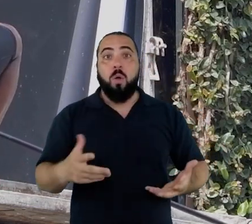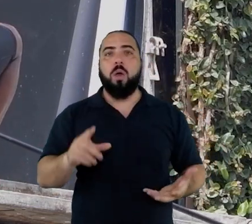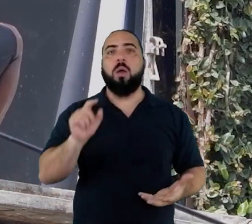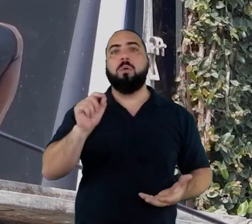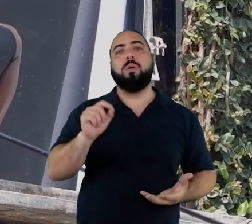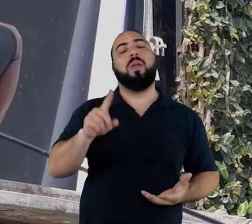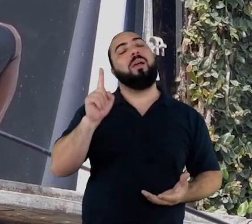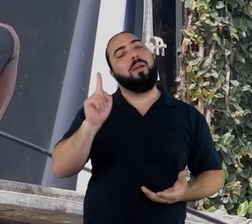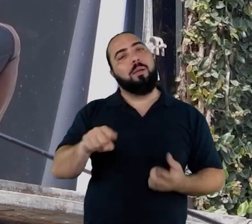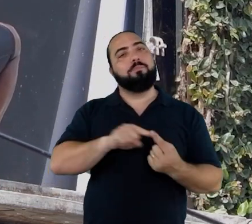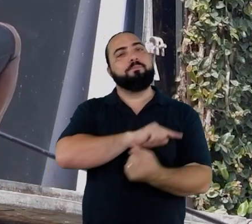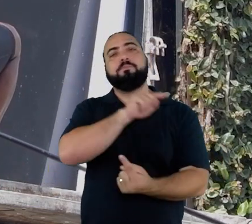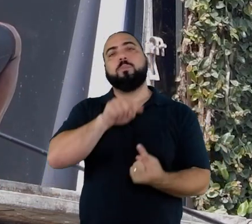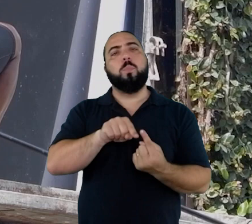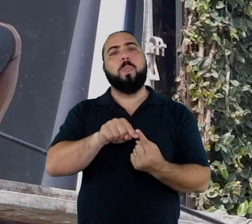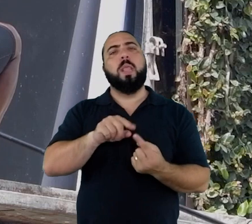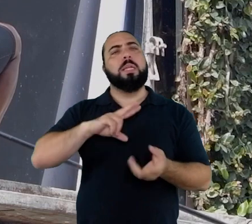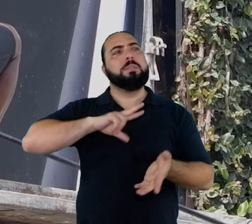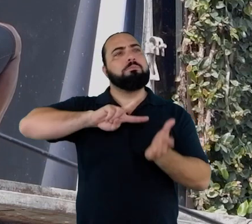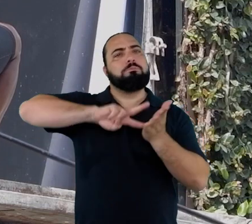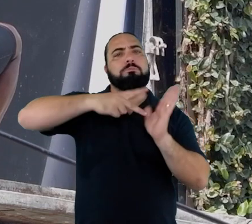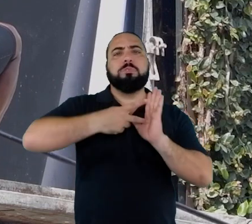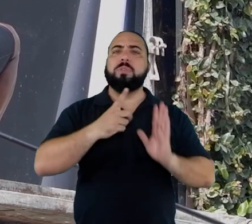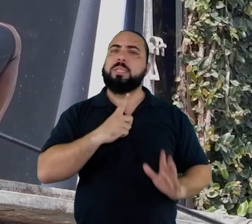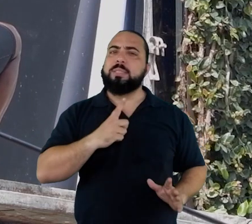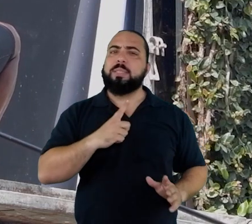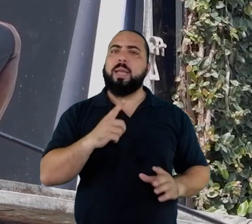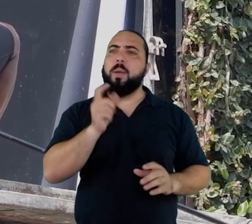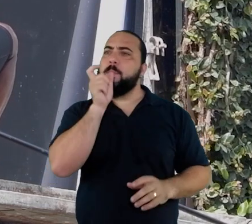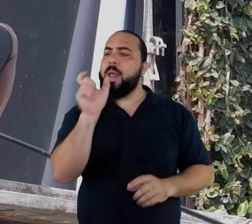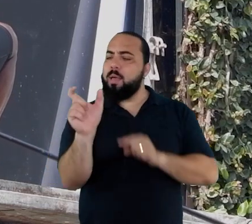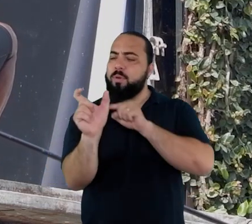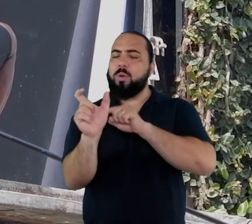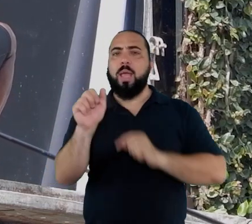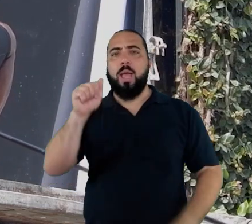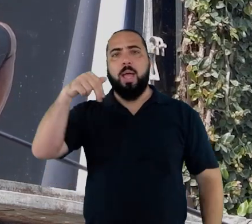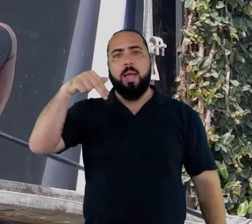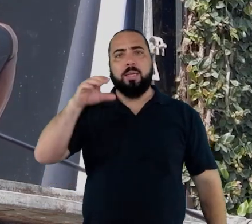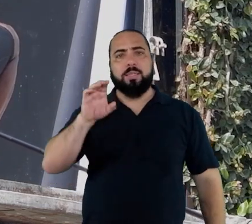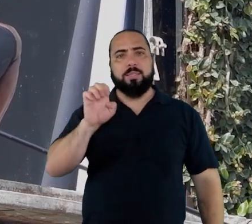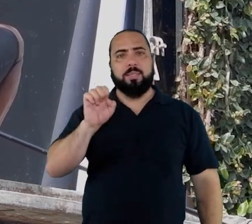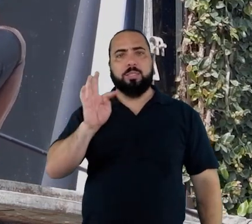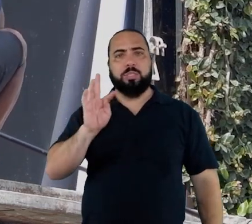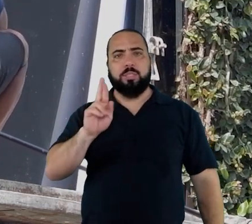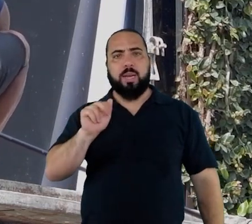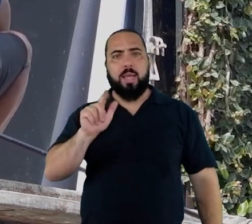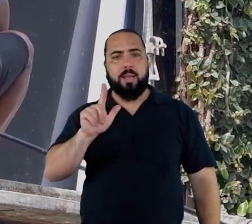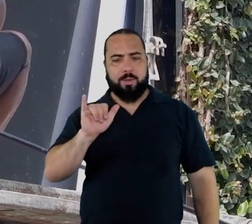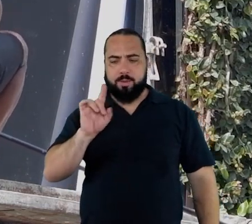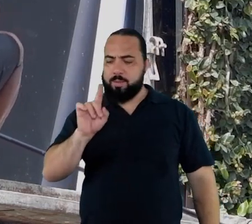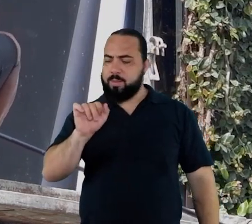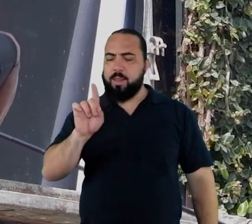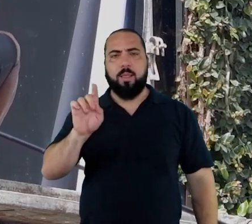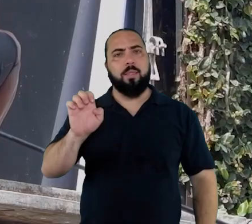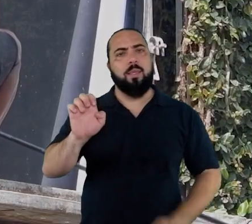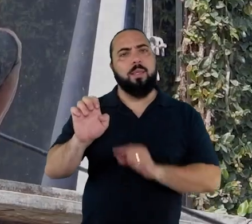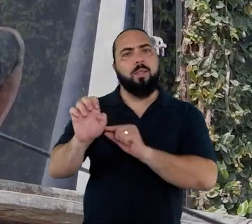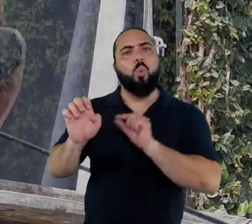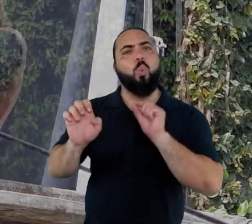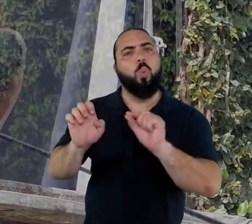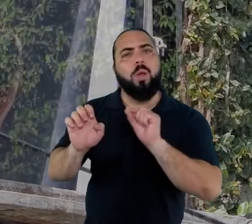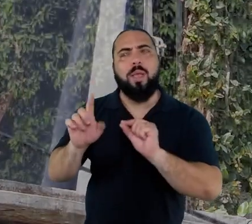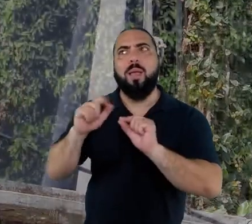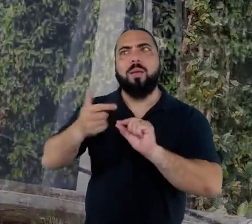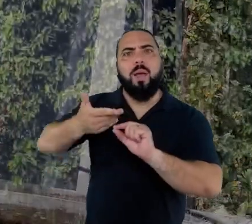que o significado da palavra ancestralidade, que eu não tinha essa ideia, né? César está